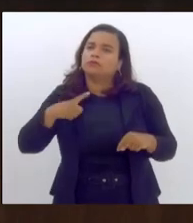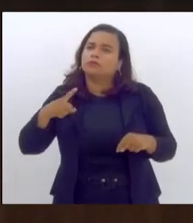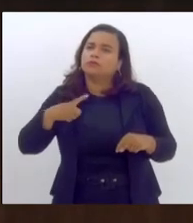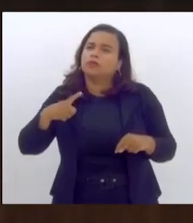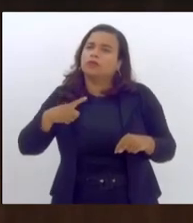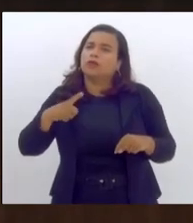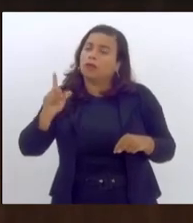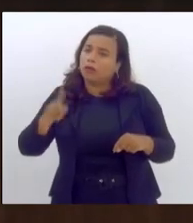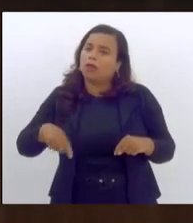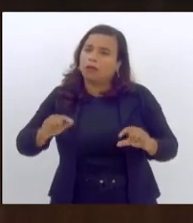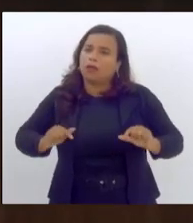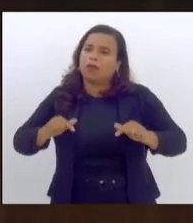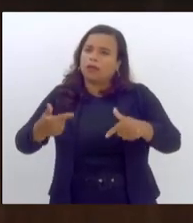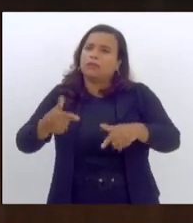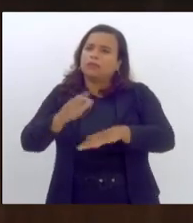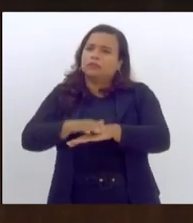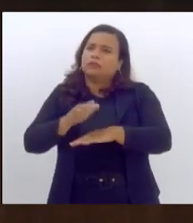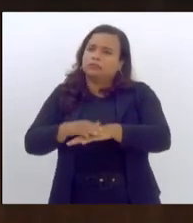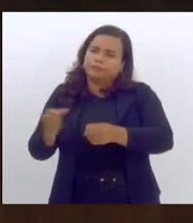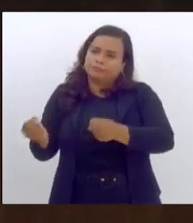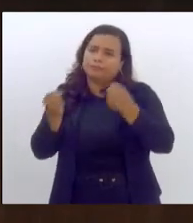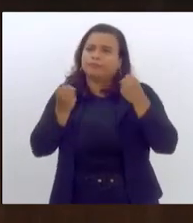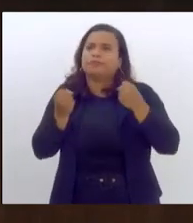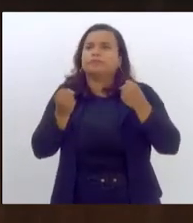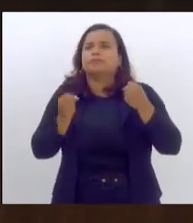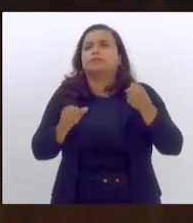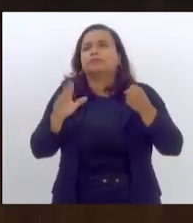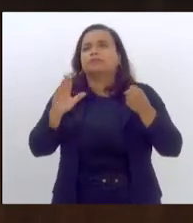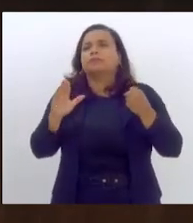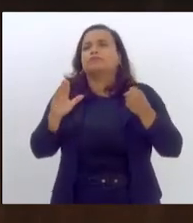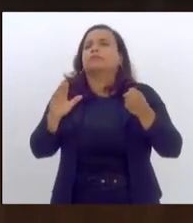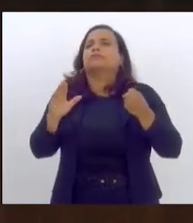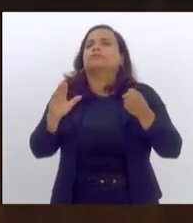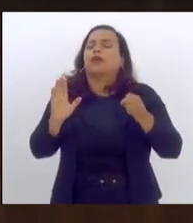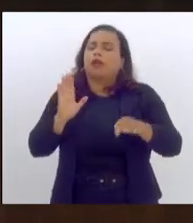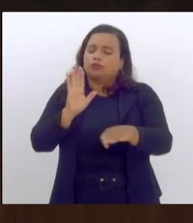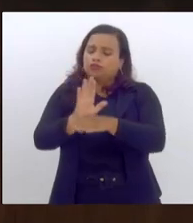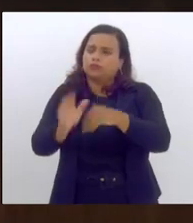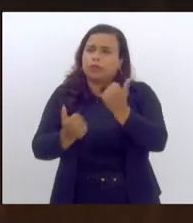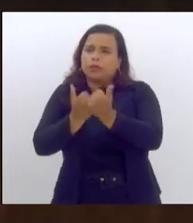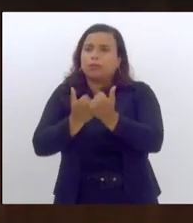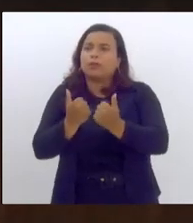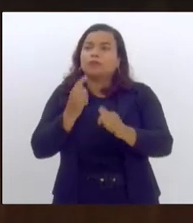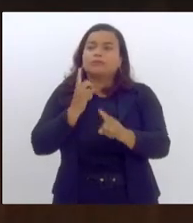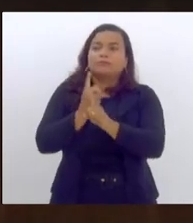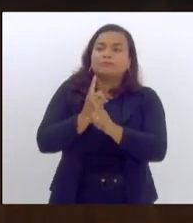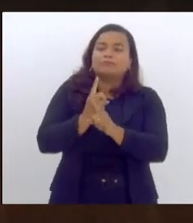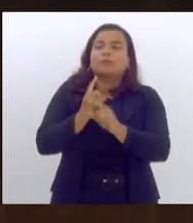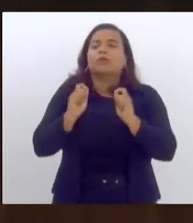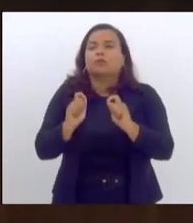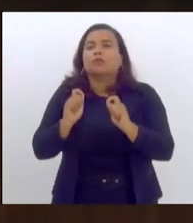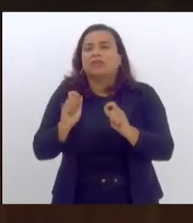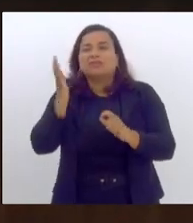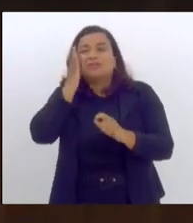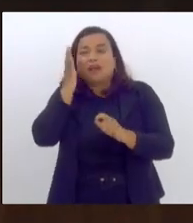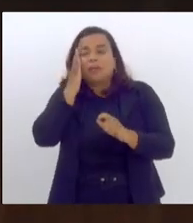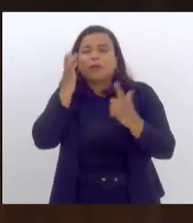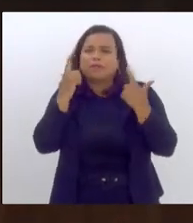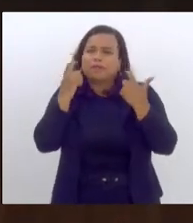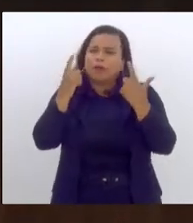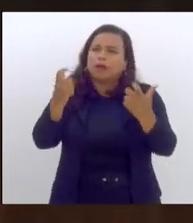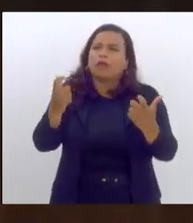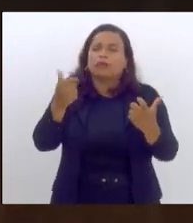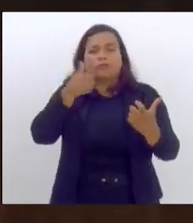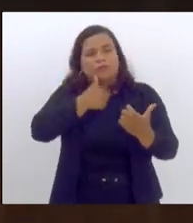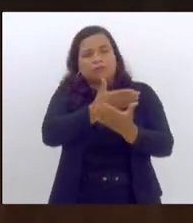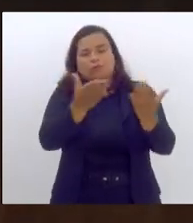um instrumento poderoso, mais uma ferramenta para a gente ter o diagnóstico, o tamanho da violência contra